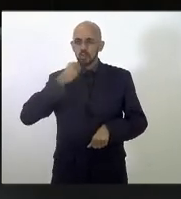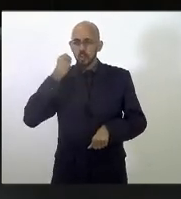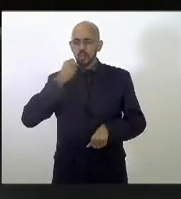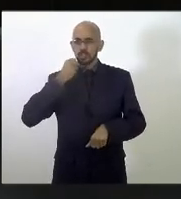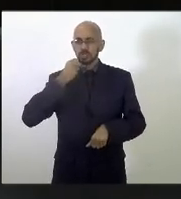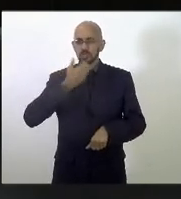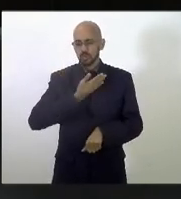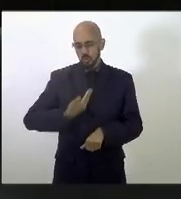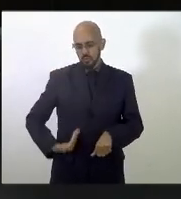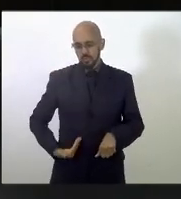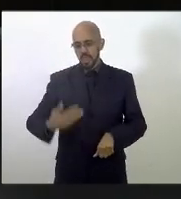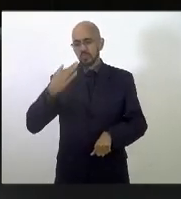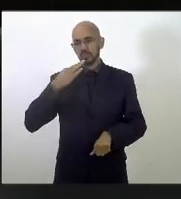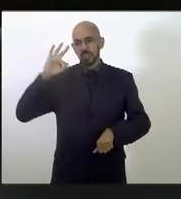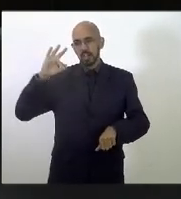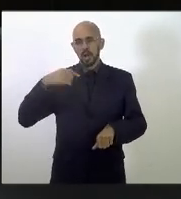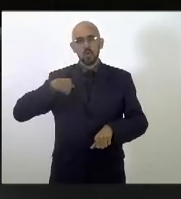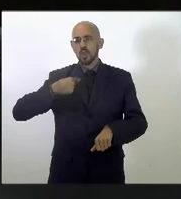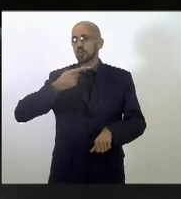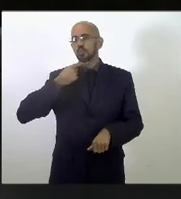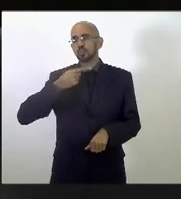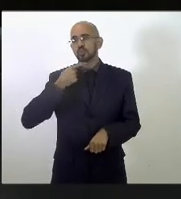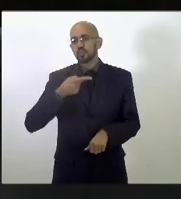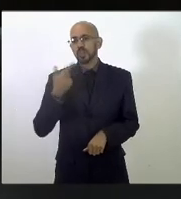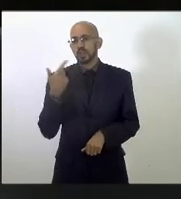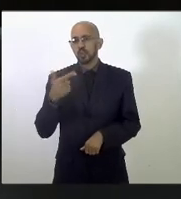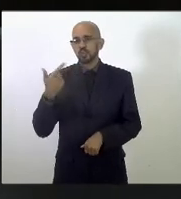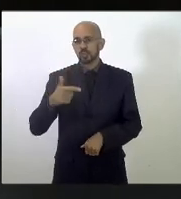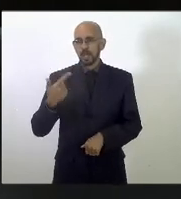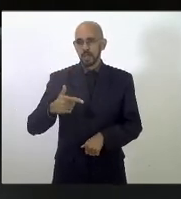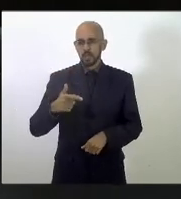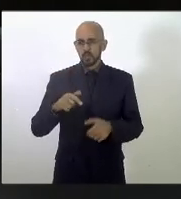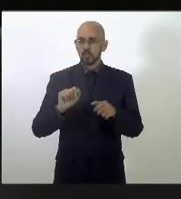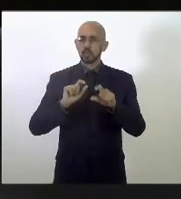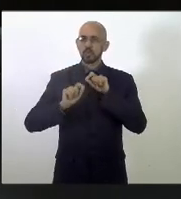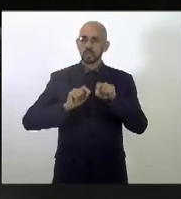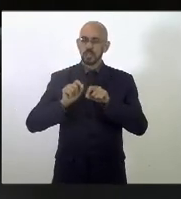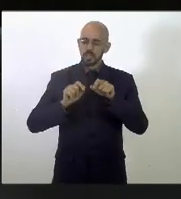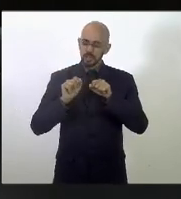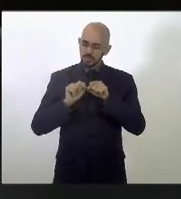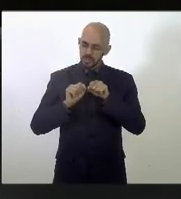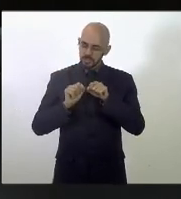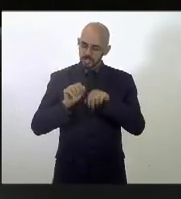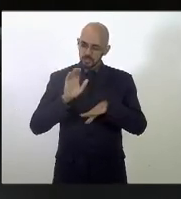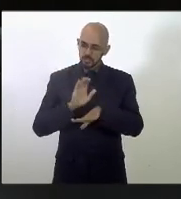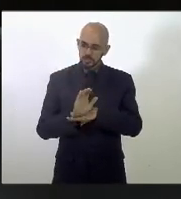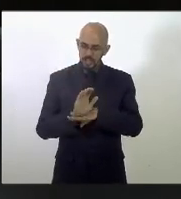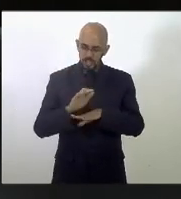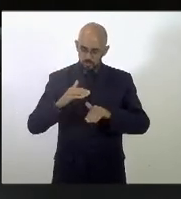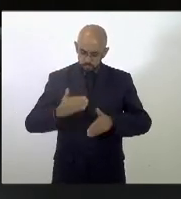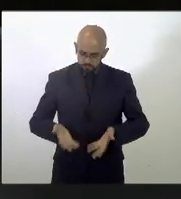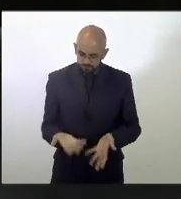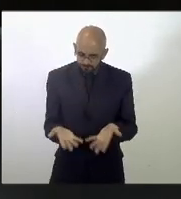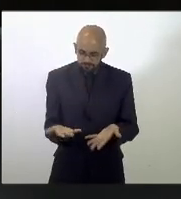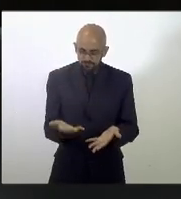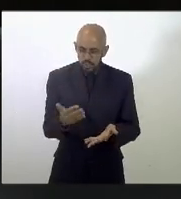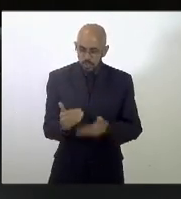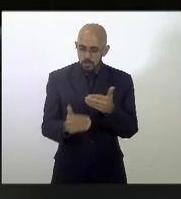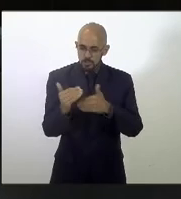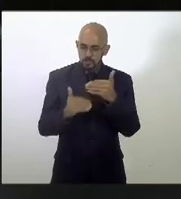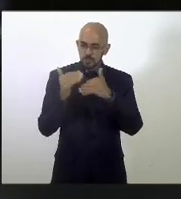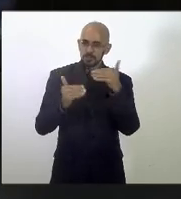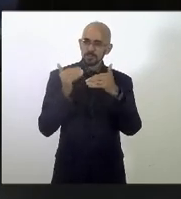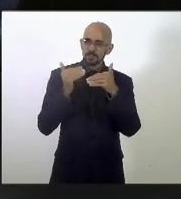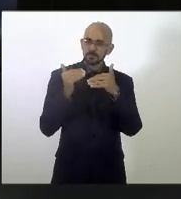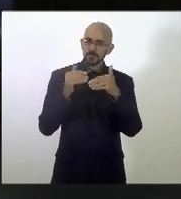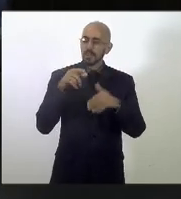federal, eu não tenho dúvida que tem feito com que o Estado reaja nesse momento de dificuldade. Será um